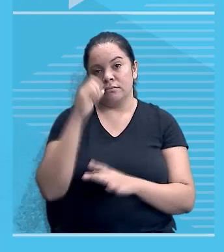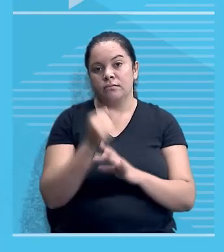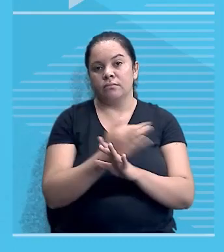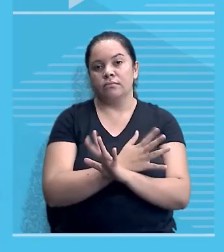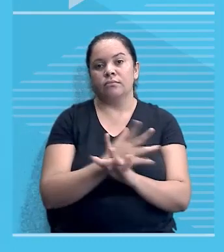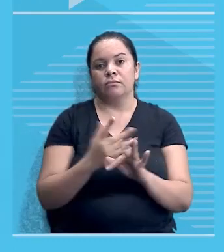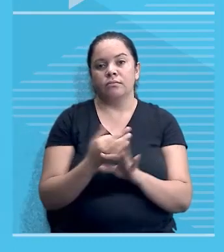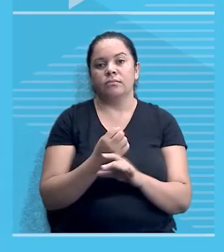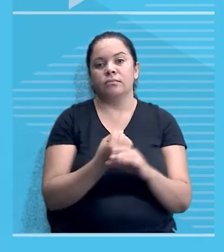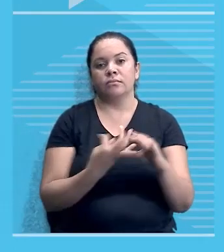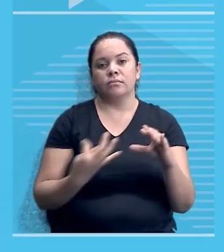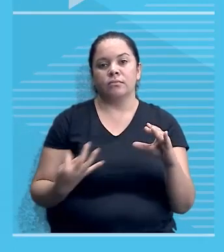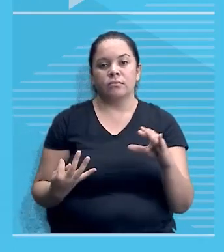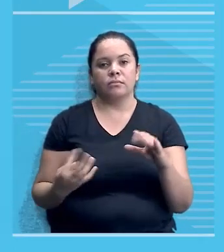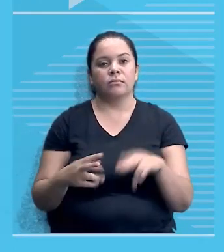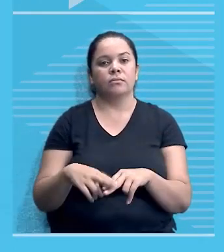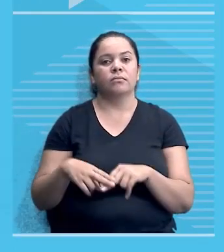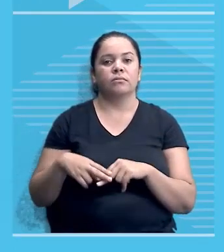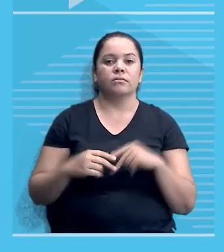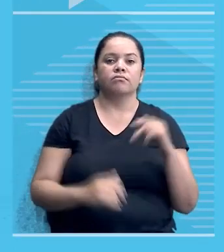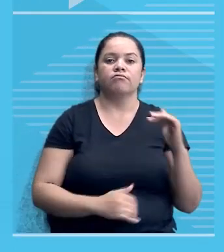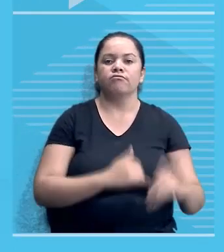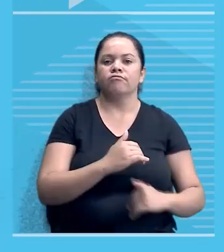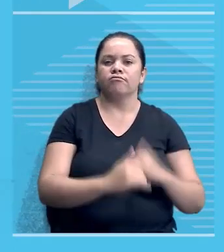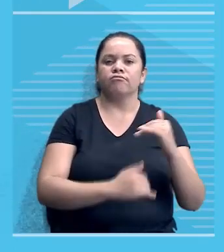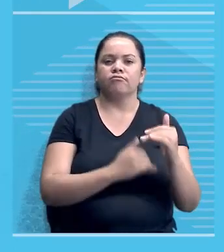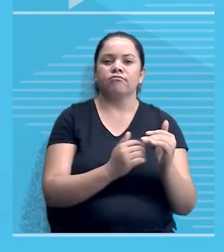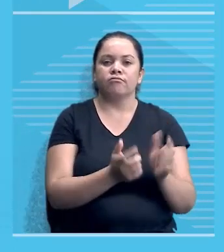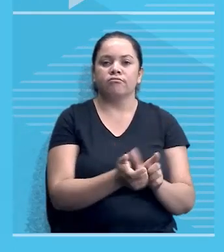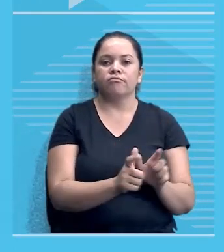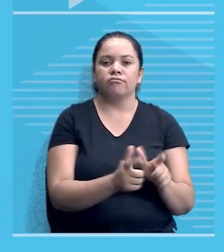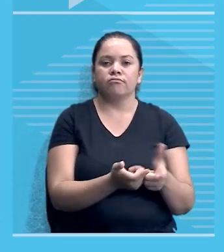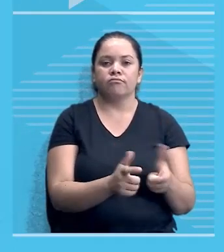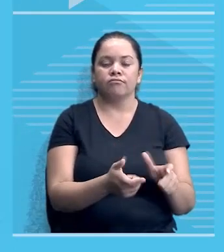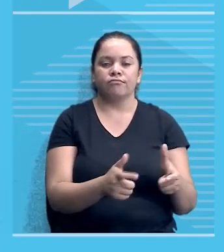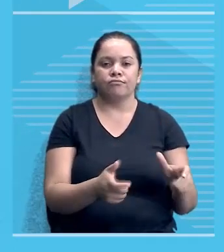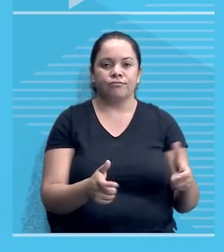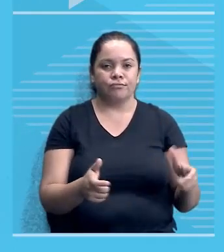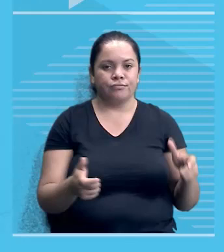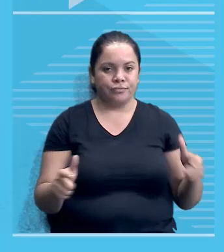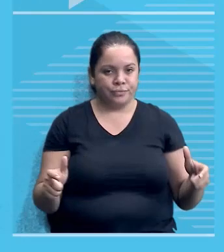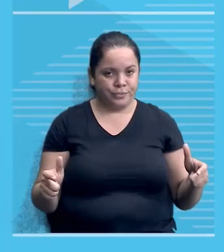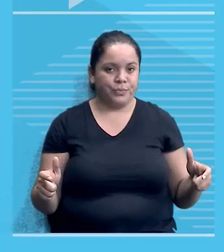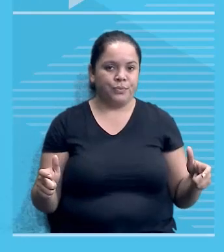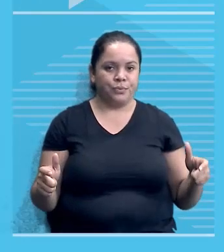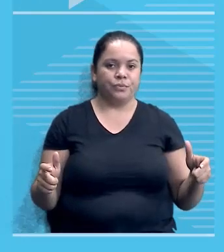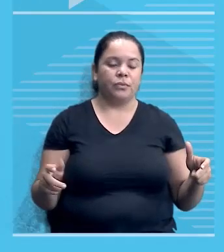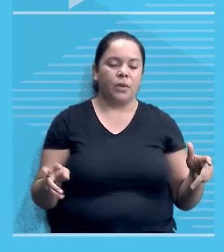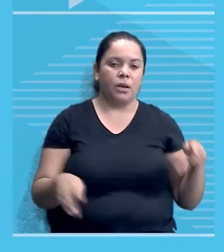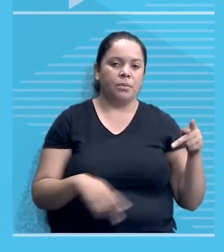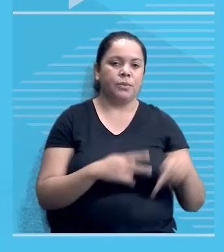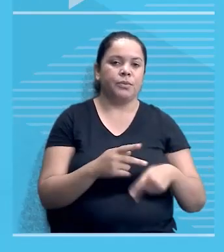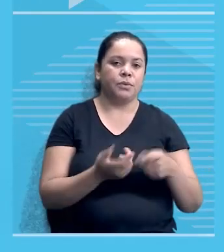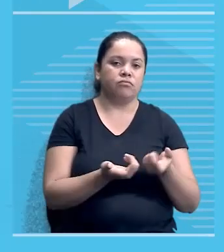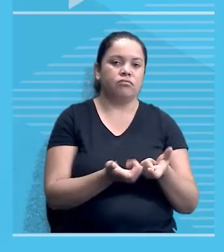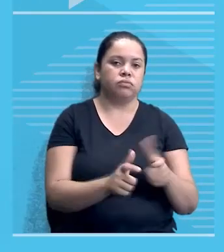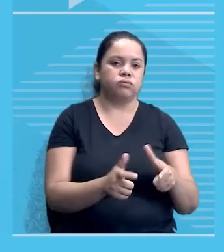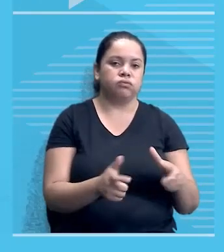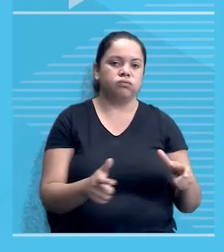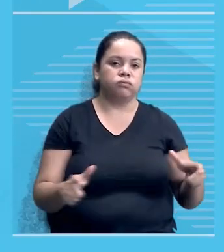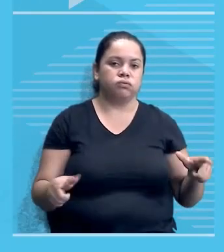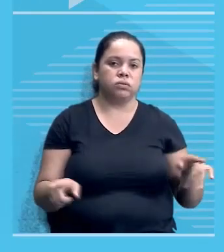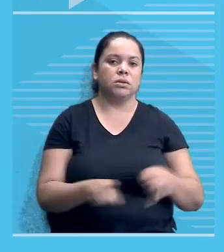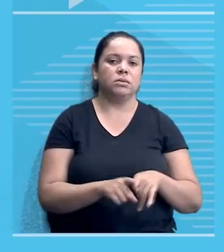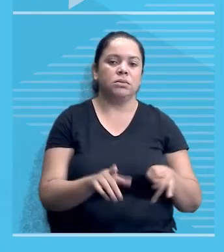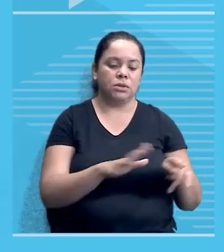caracteriza exatamente pelo crescimento né da o crescimento populacional e em termos de extensão